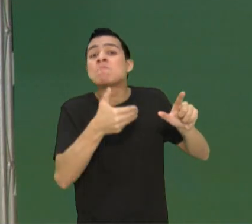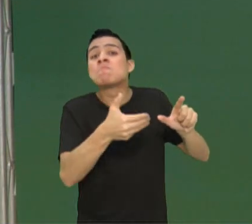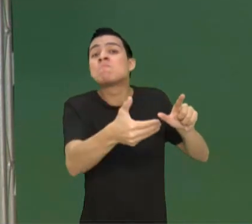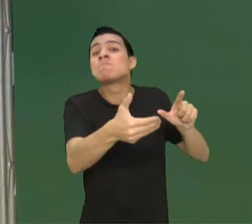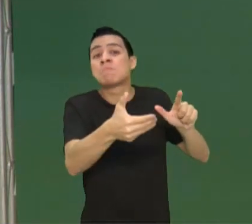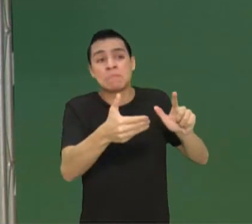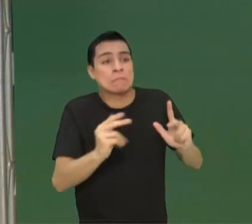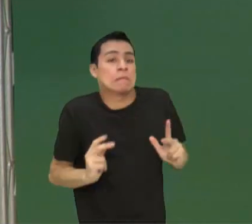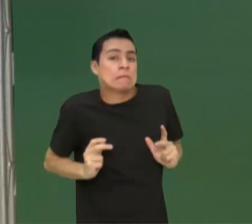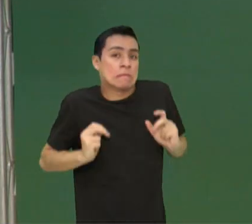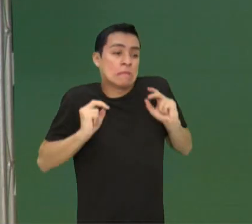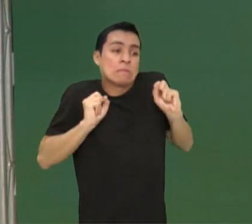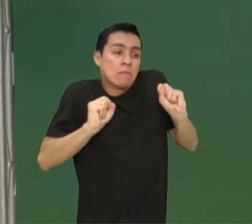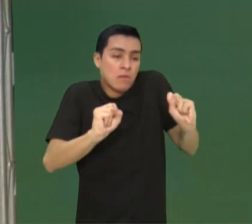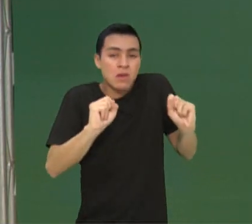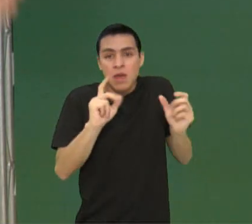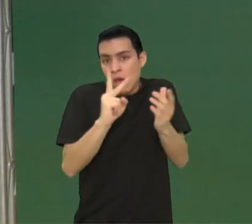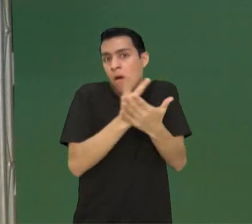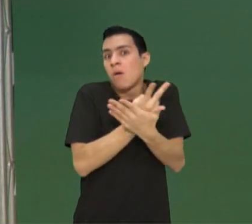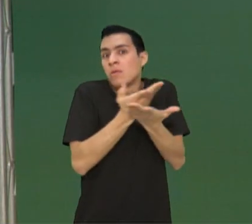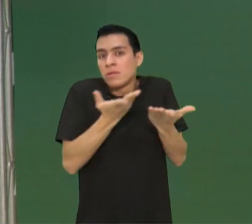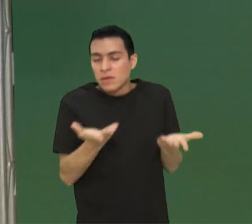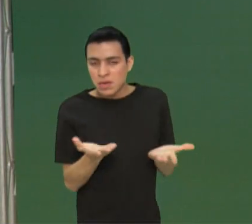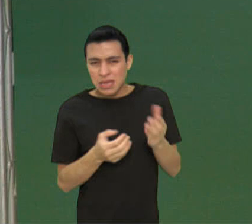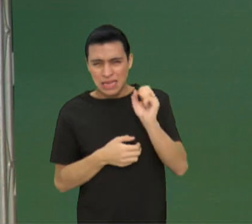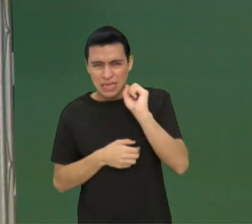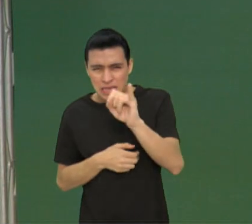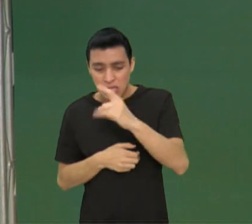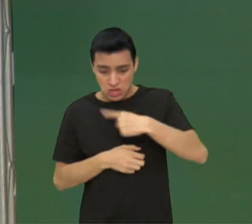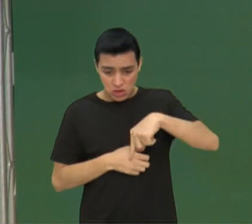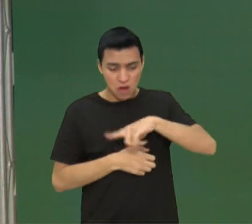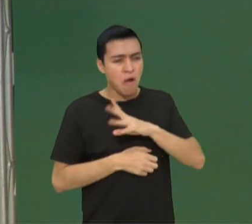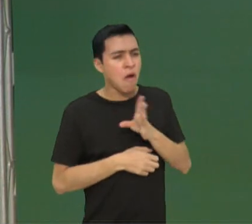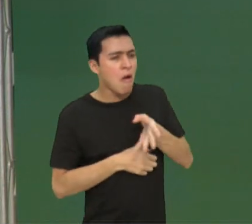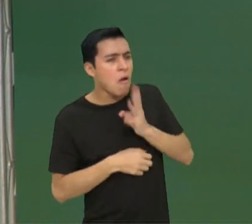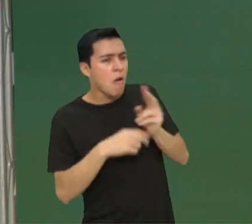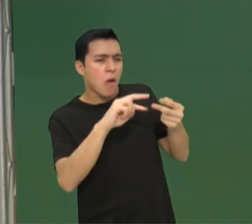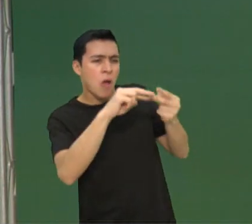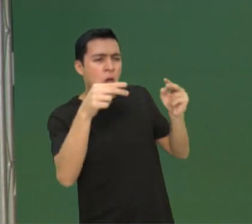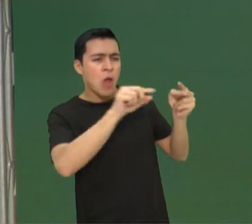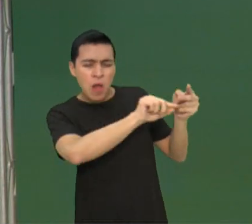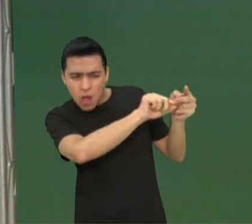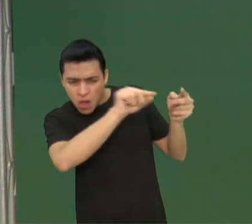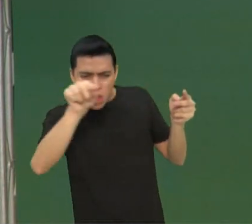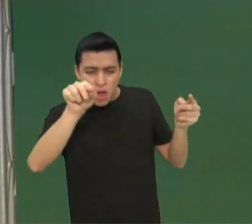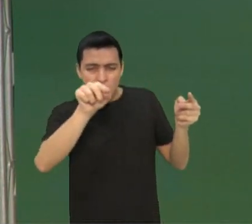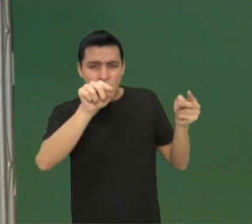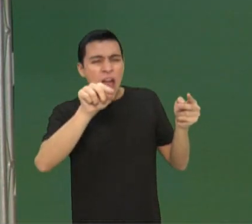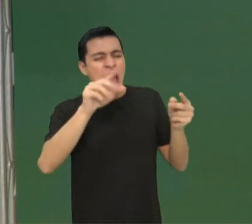se a gente conseguisse saber todos os genes envolvidos com todos os tipos de câncer, por exemplo,